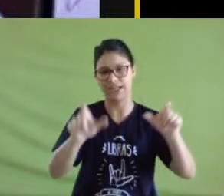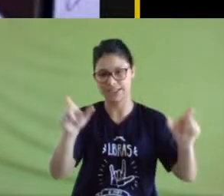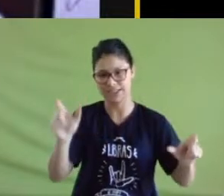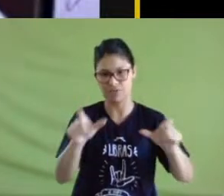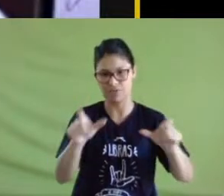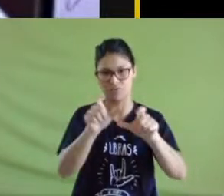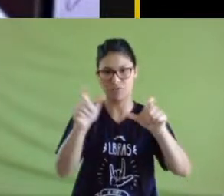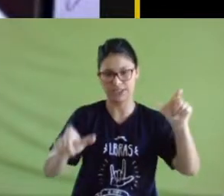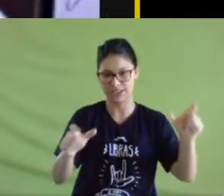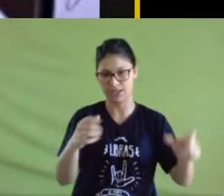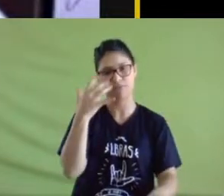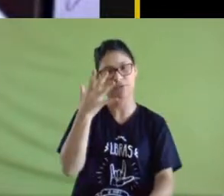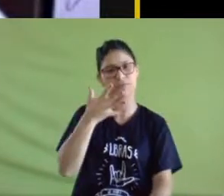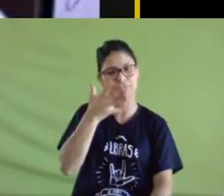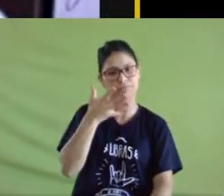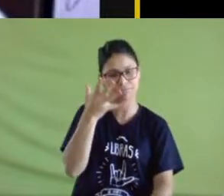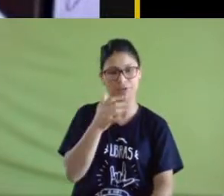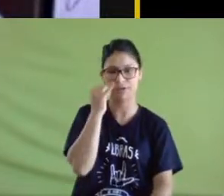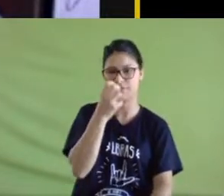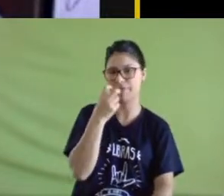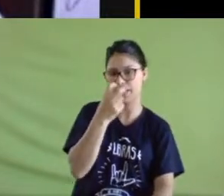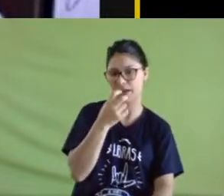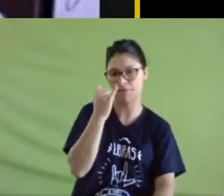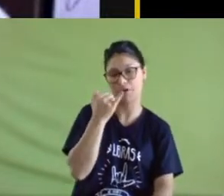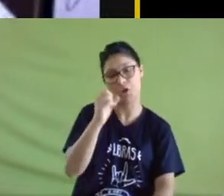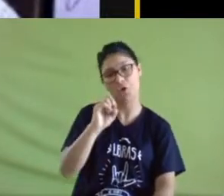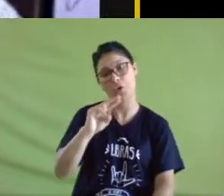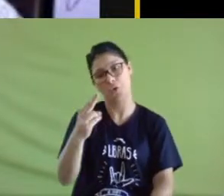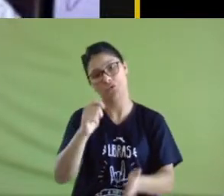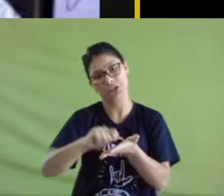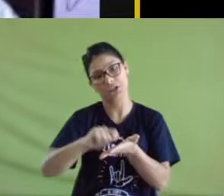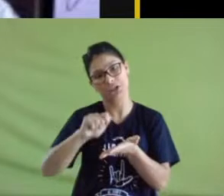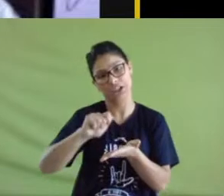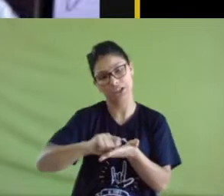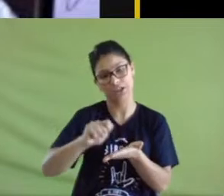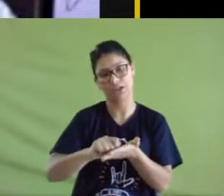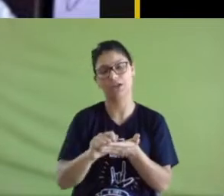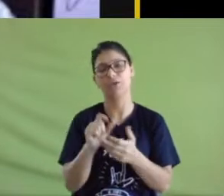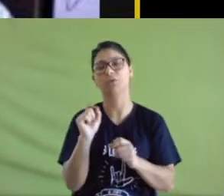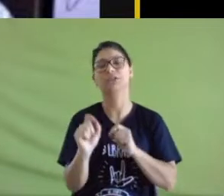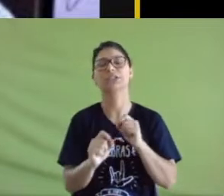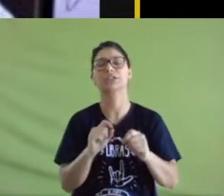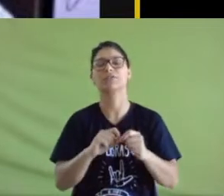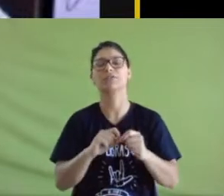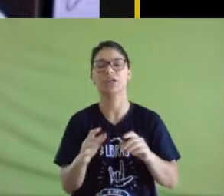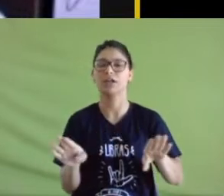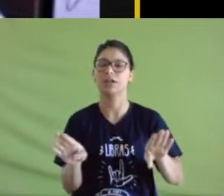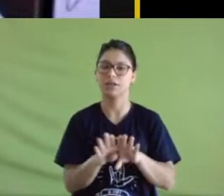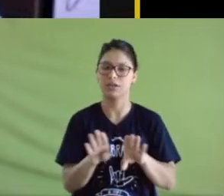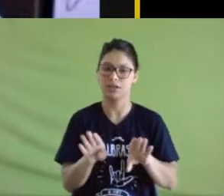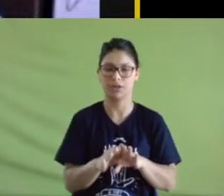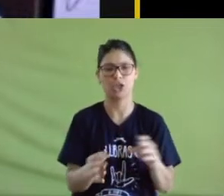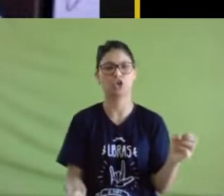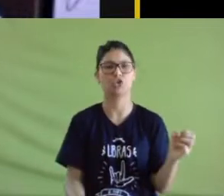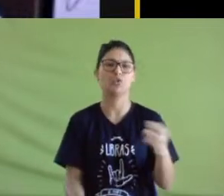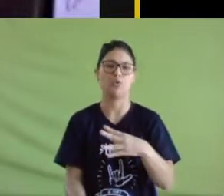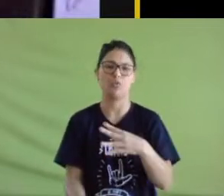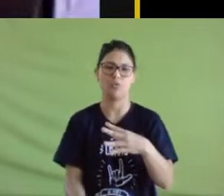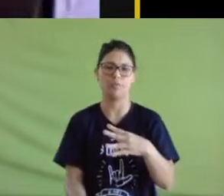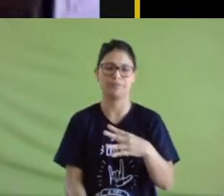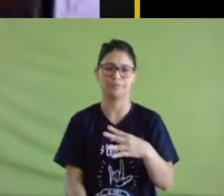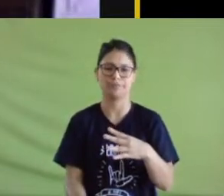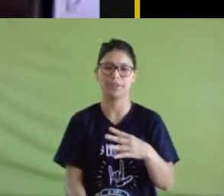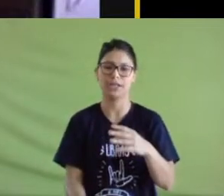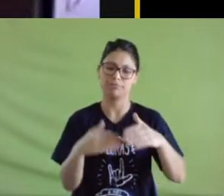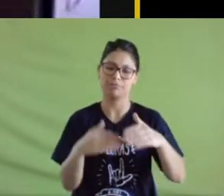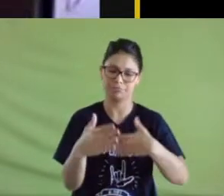da fala ou uma variação da escrita que faz com que ele também seja novo a cada vez.